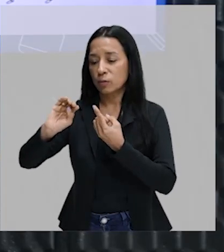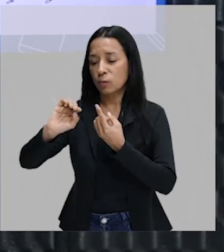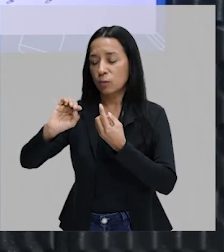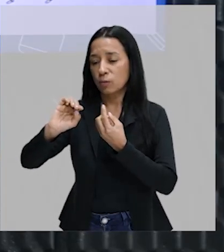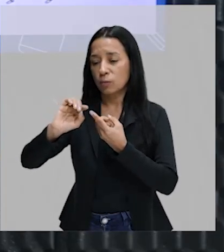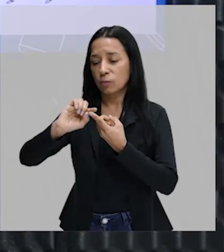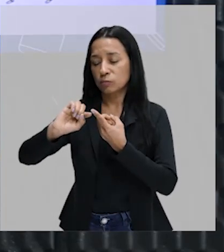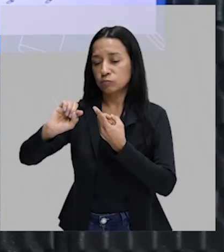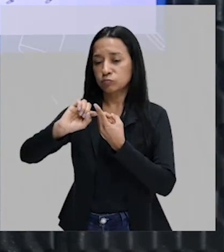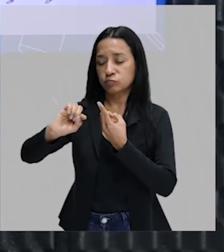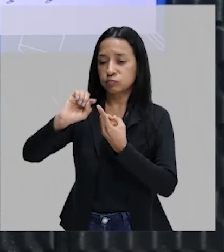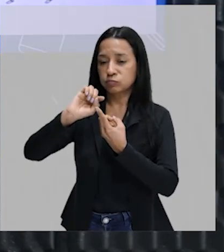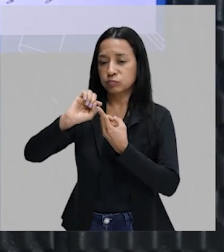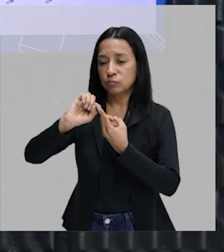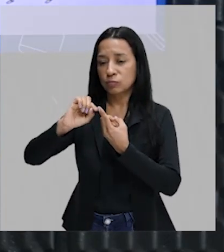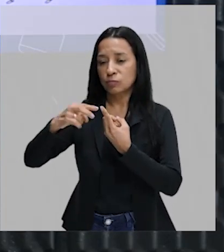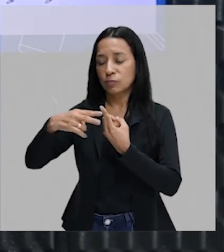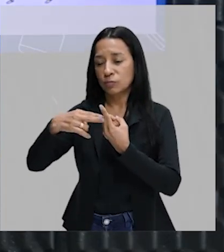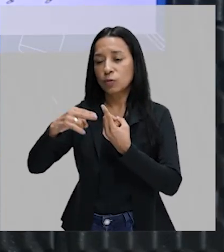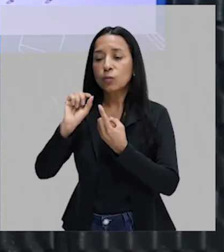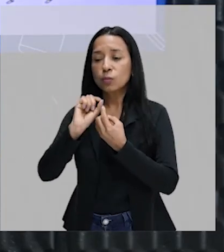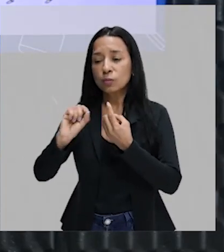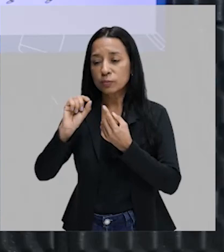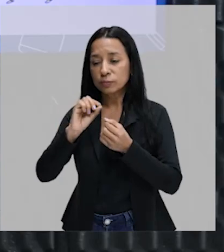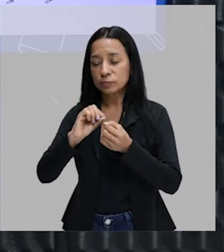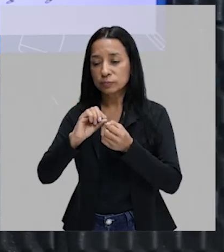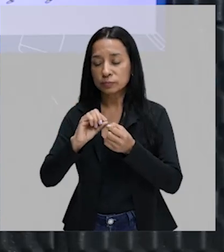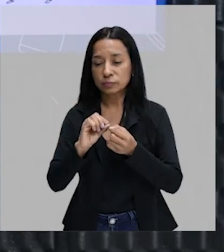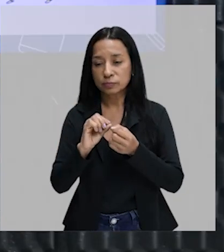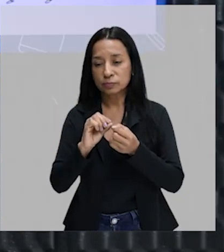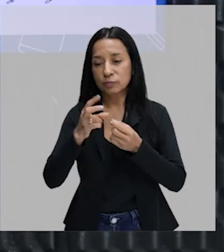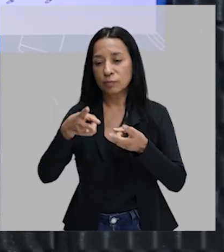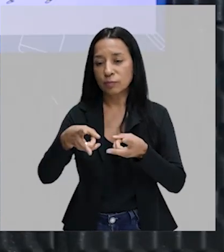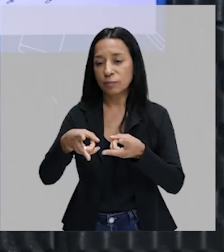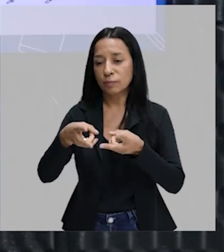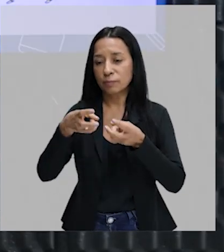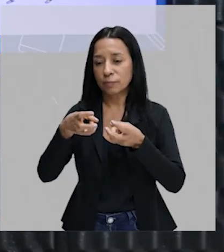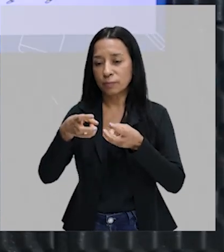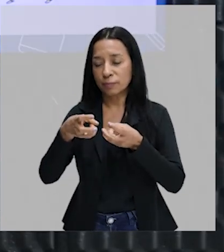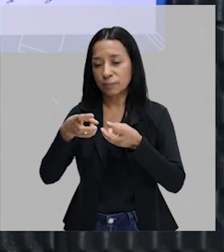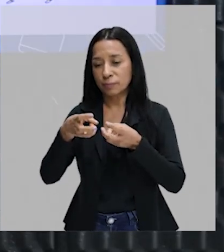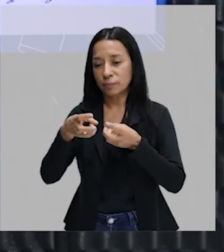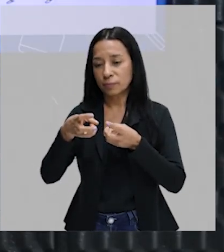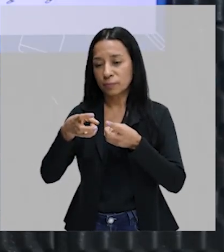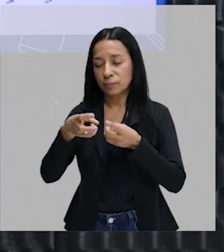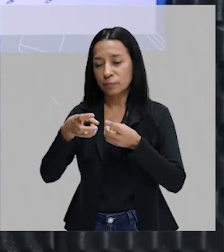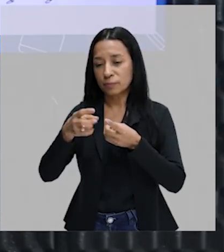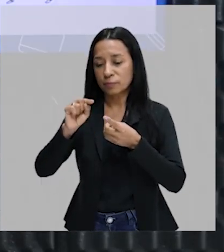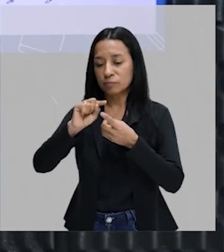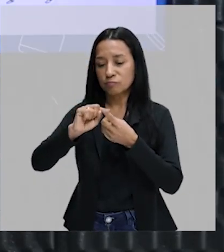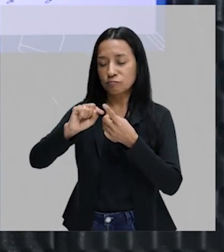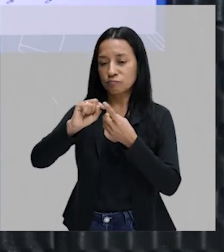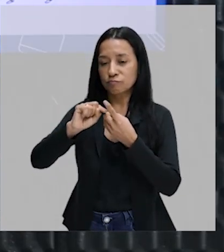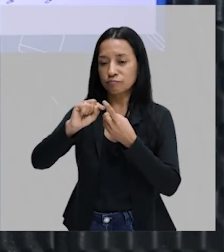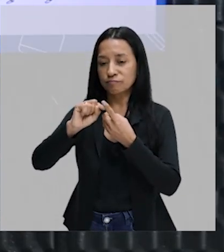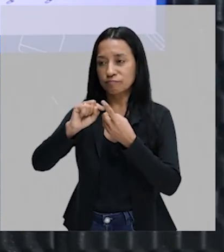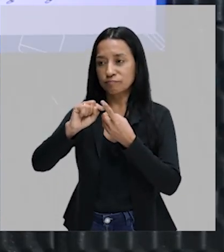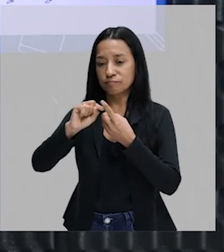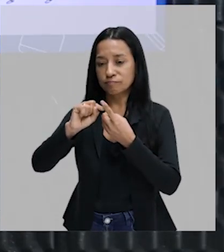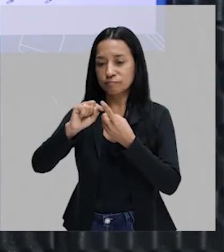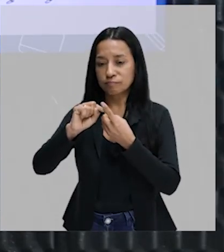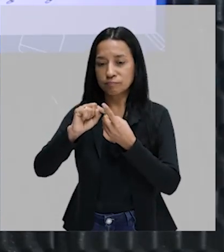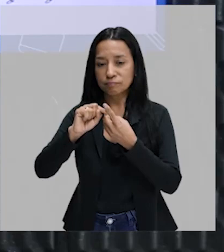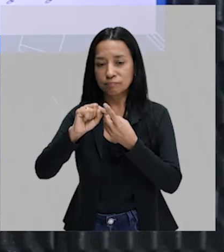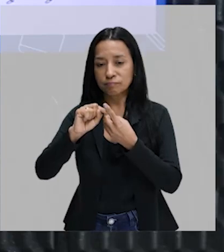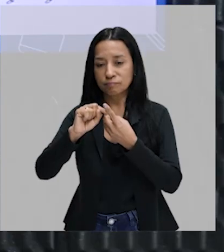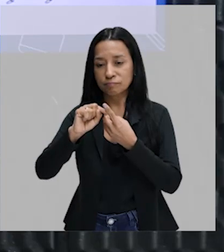que contém o núcleo, tá? Aí o que eles fizeram? Eles pegaram essa região aqui, ó, né, da